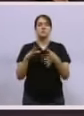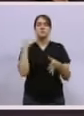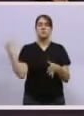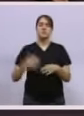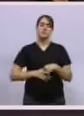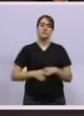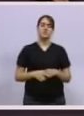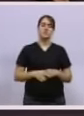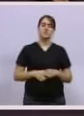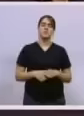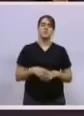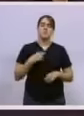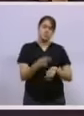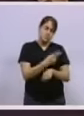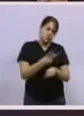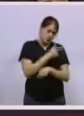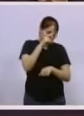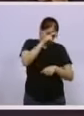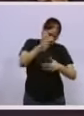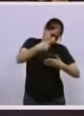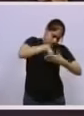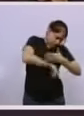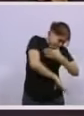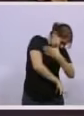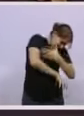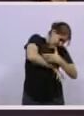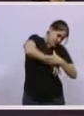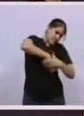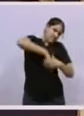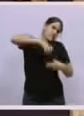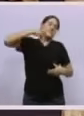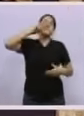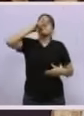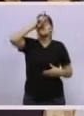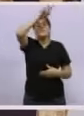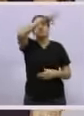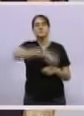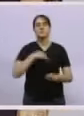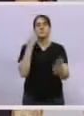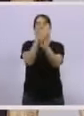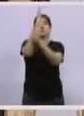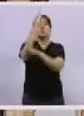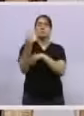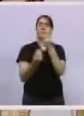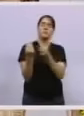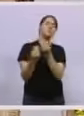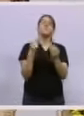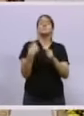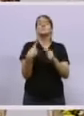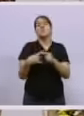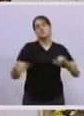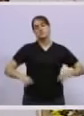Eu vou buscar forças onde eu posso, onde eu não posso. Eu vou me segurar em Deus e eu vou descobrir o significado dessa dor. Eu